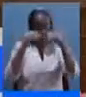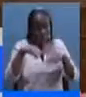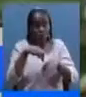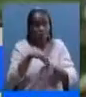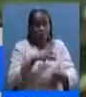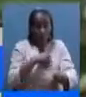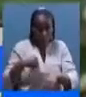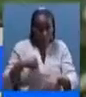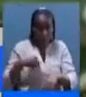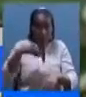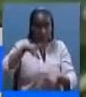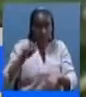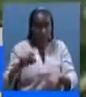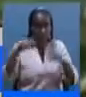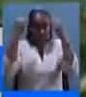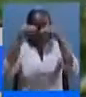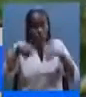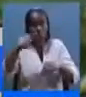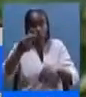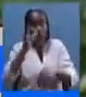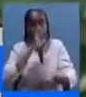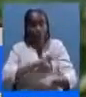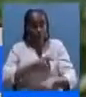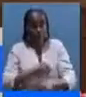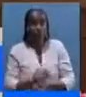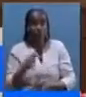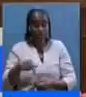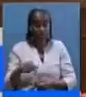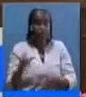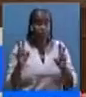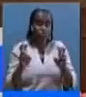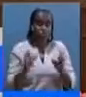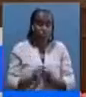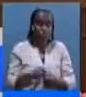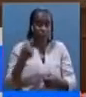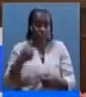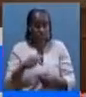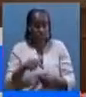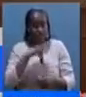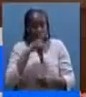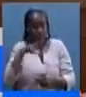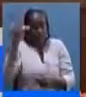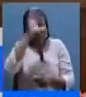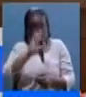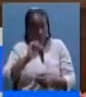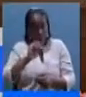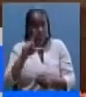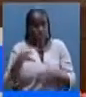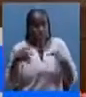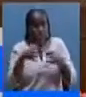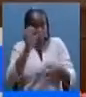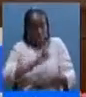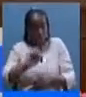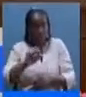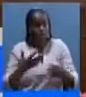e pós-graduado, o ensino de outras profissões. Dentro deste contexto, contará o seu ministro e a sua equipa, naturalmente, o Governo